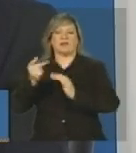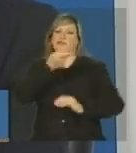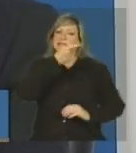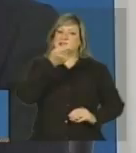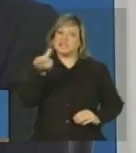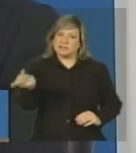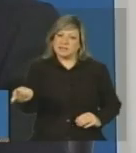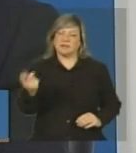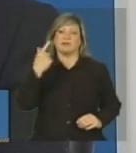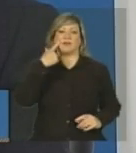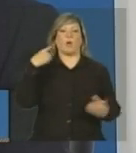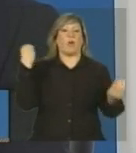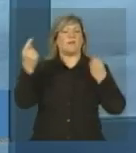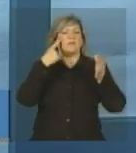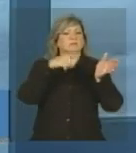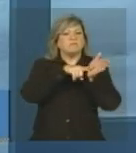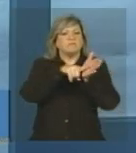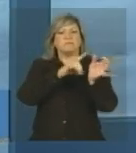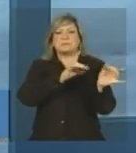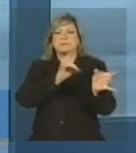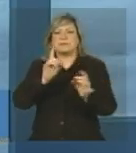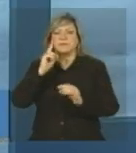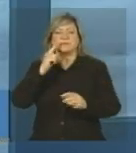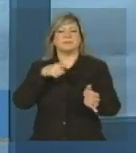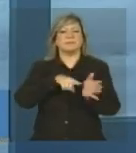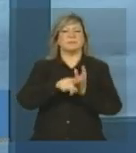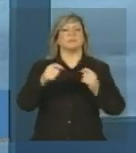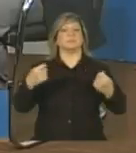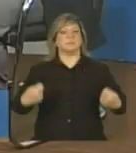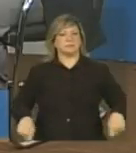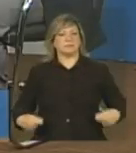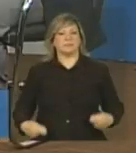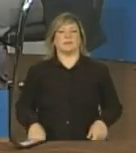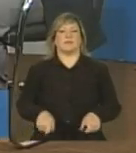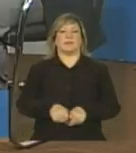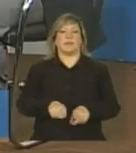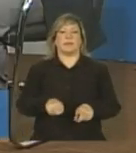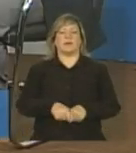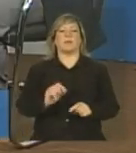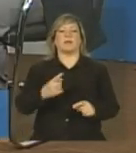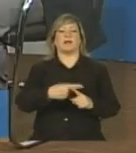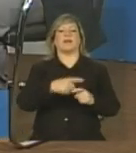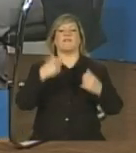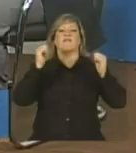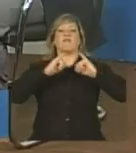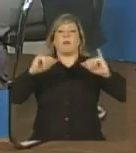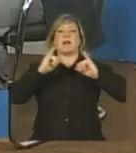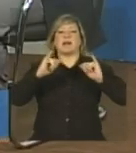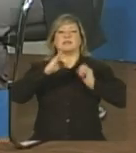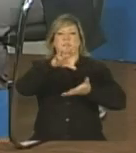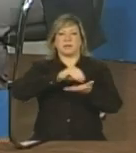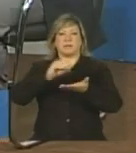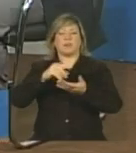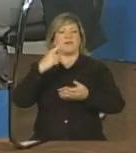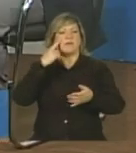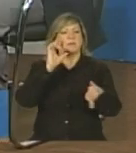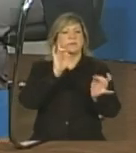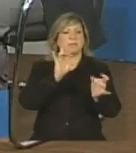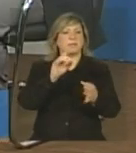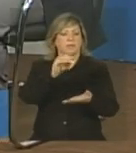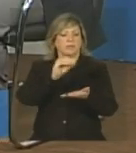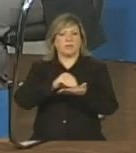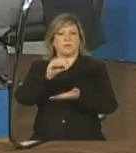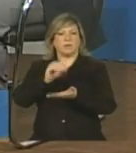para averiguar as condições das informações prestadas por esses beneficiários, no caso da gente